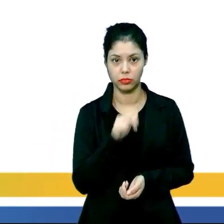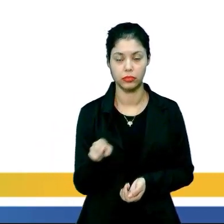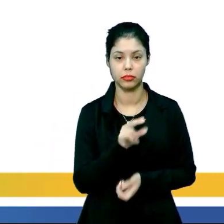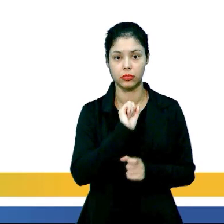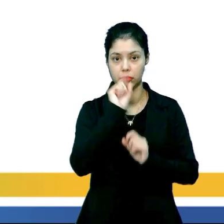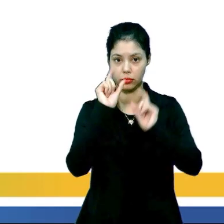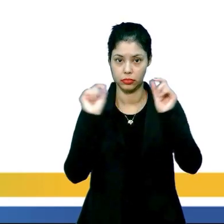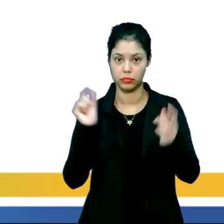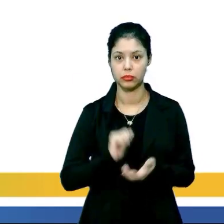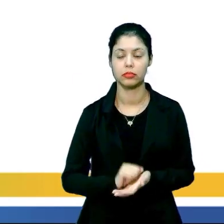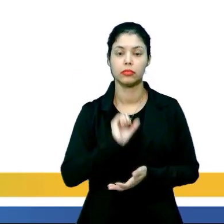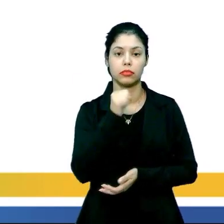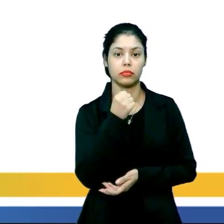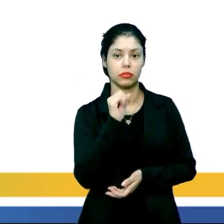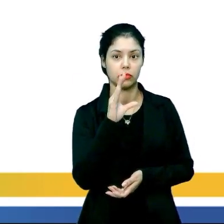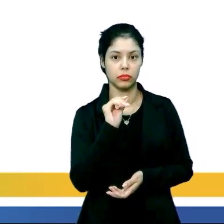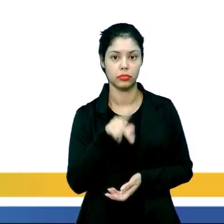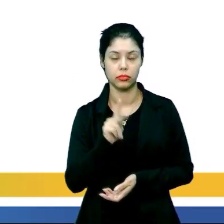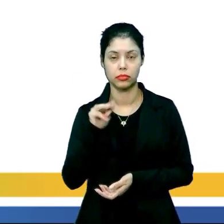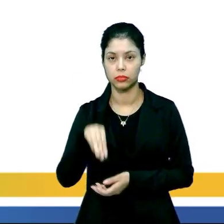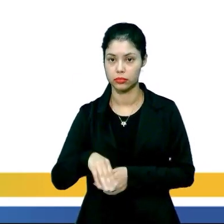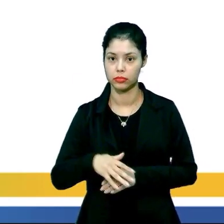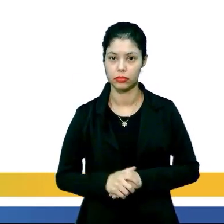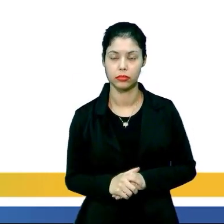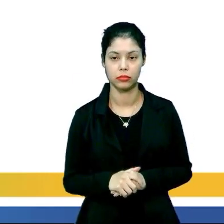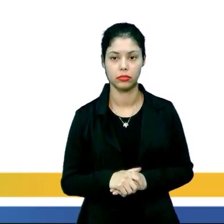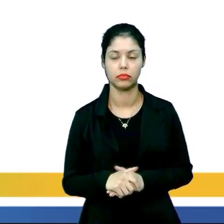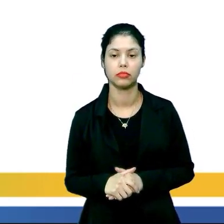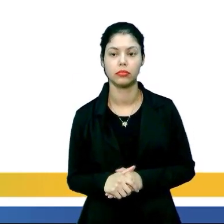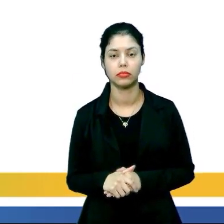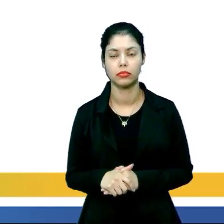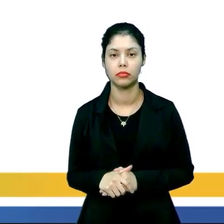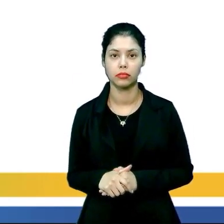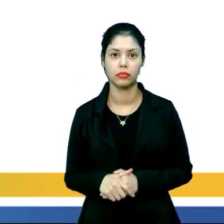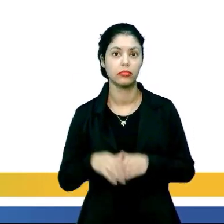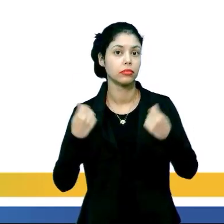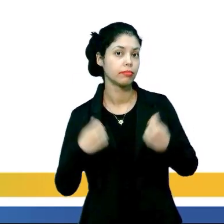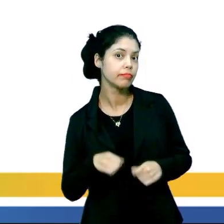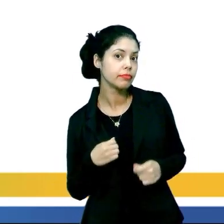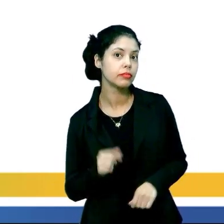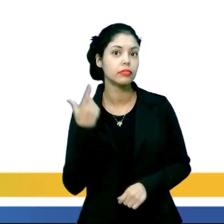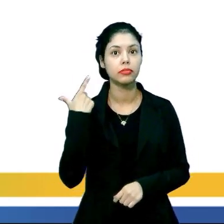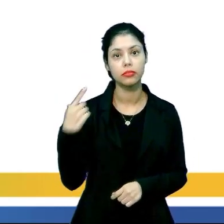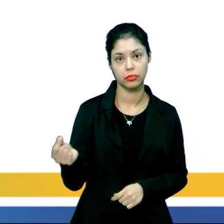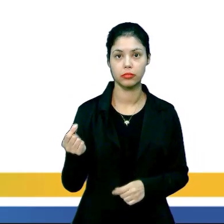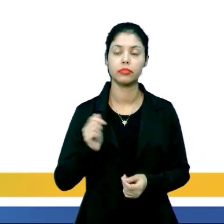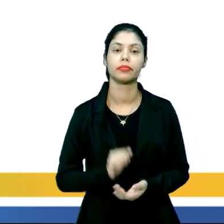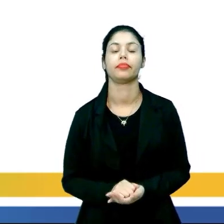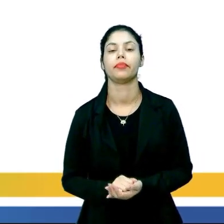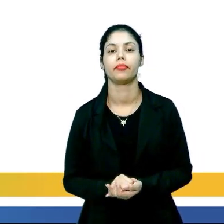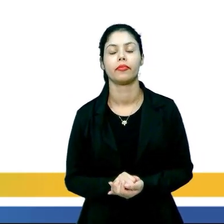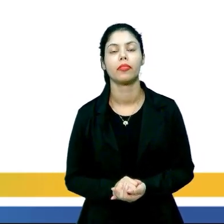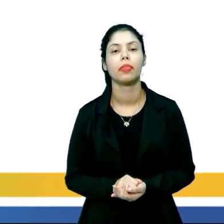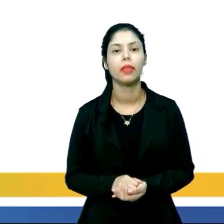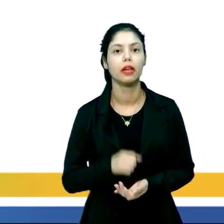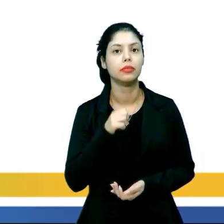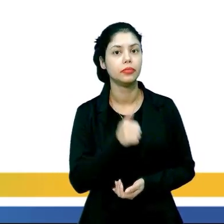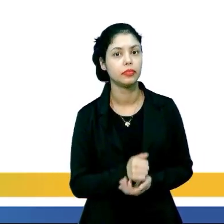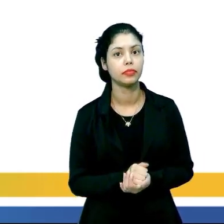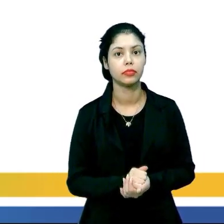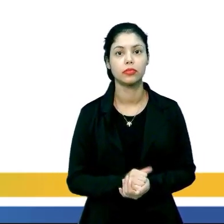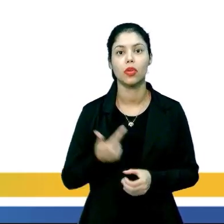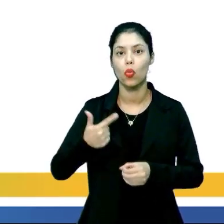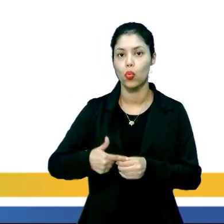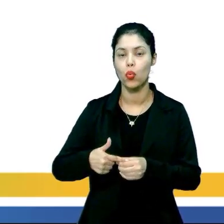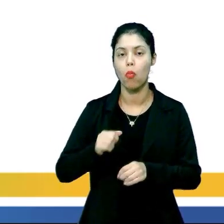reabastecimento, chamado Estrela, fica a 80 km do seu destino. Ele pretende partir com o tanque da moto